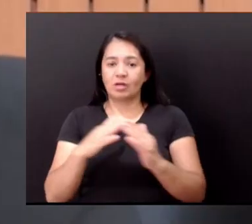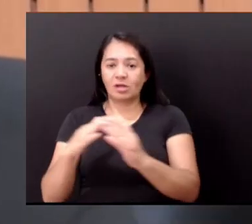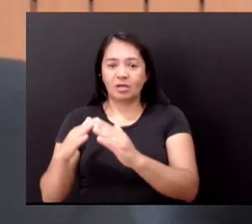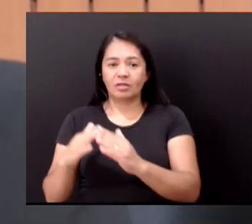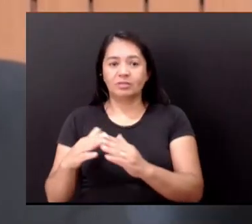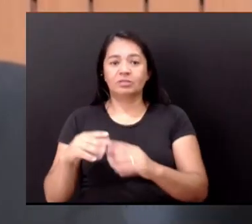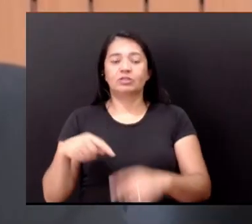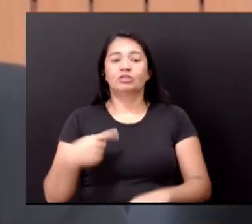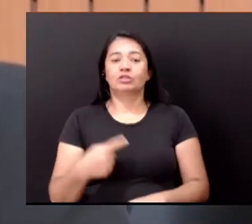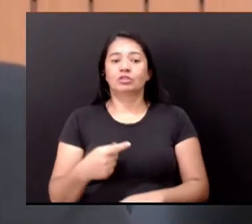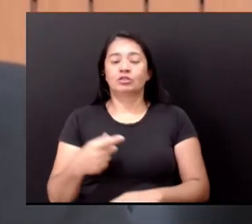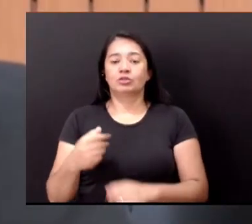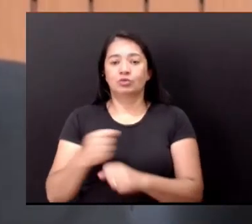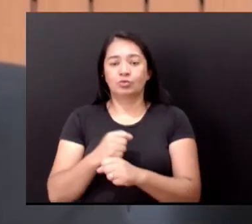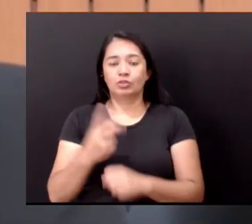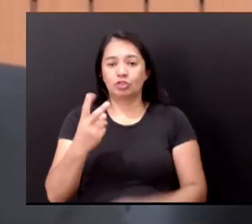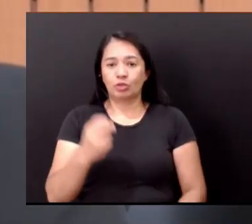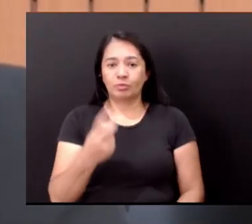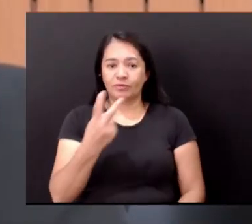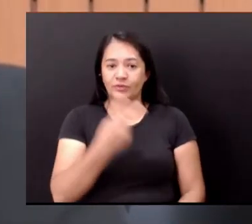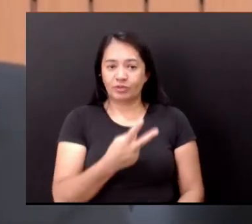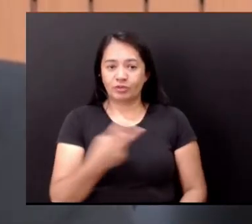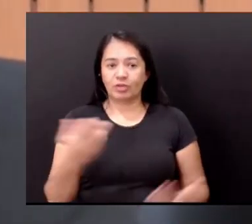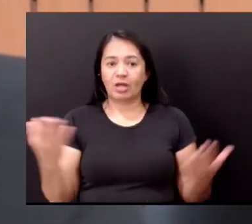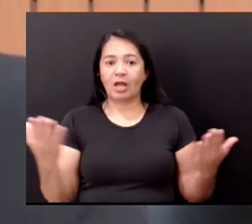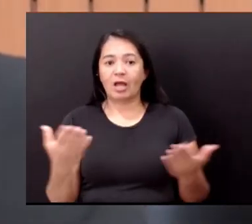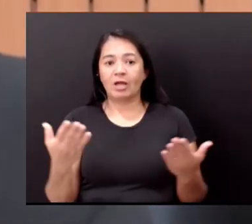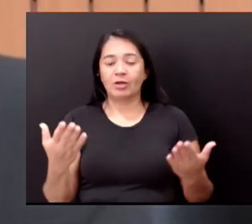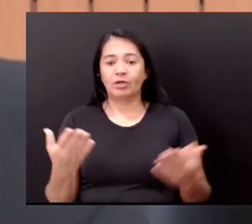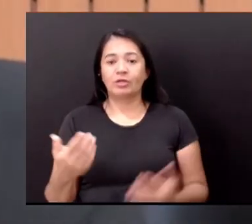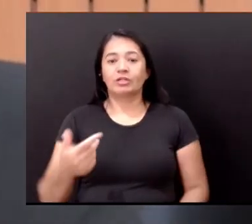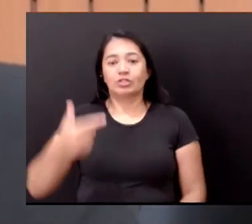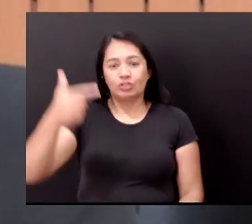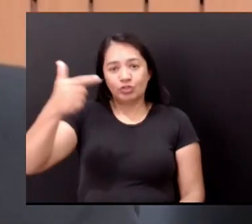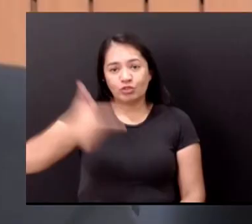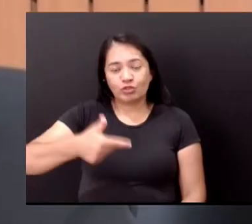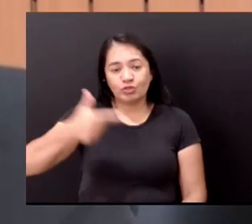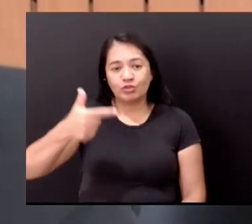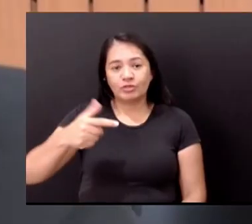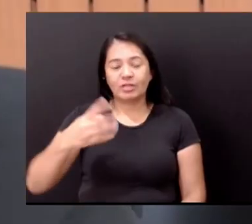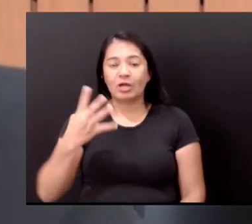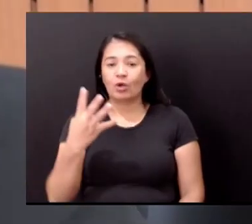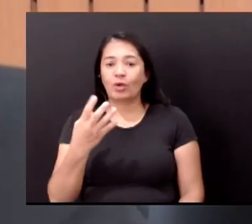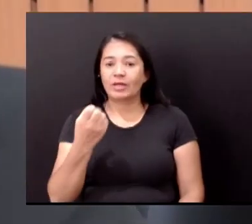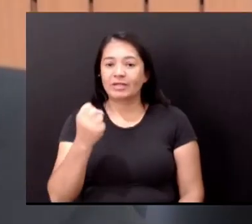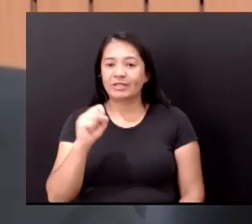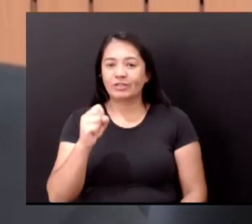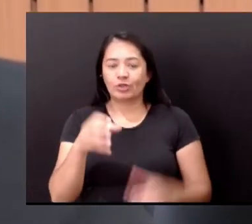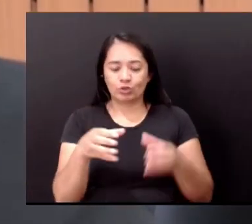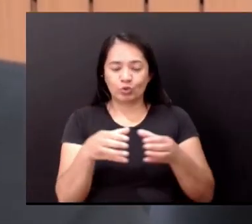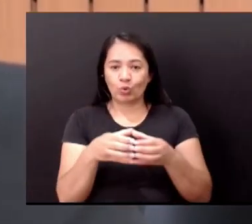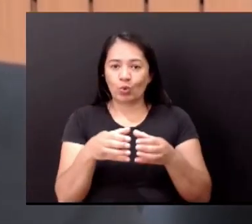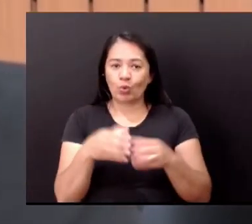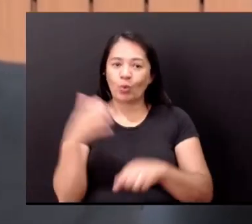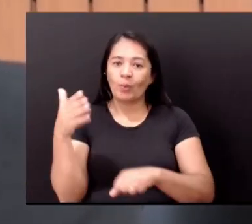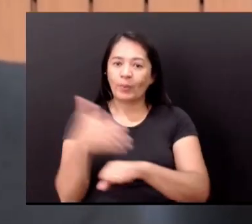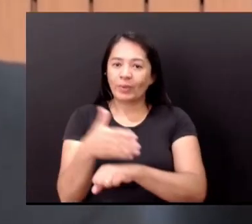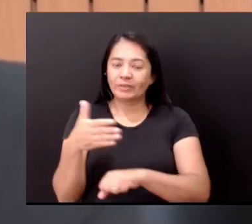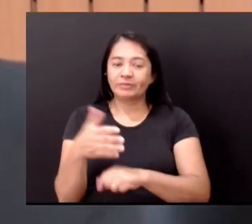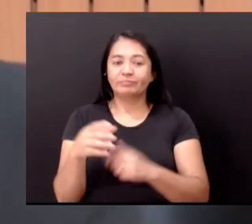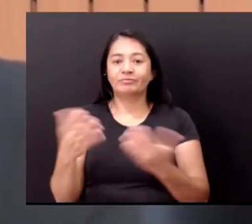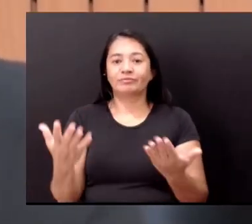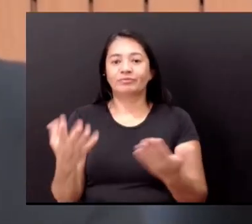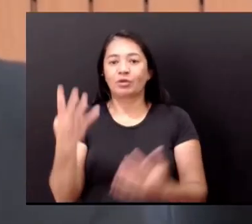2022, voltamos com a segunda edição e nós temos 48 times participantes. Então, são 48